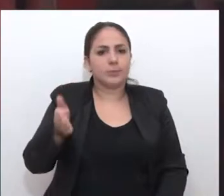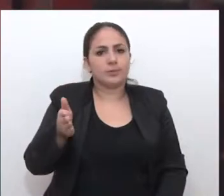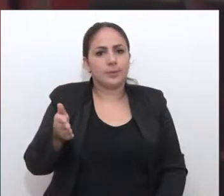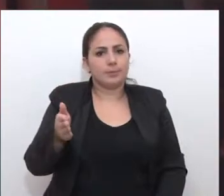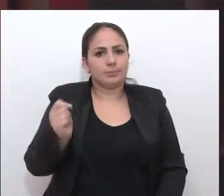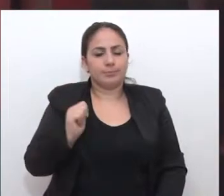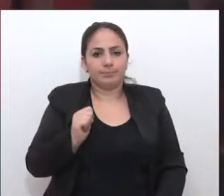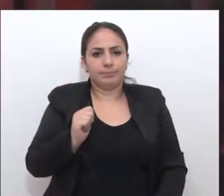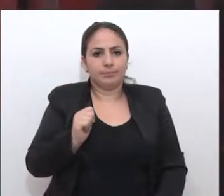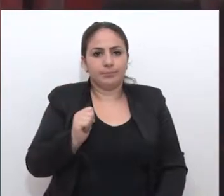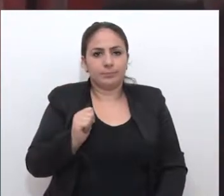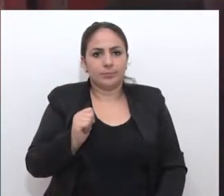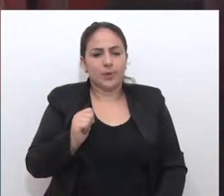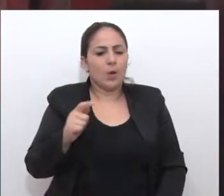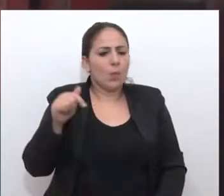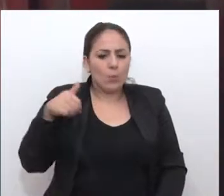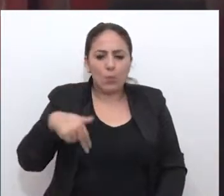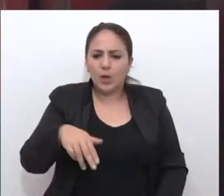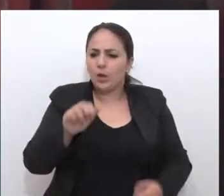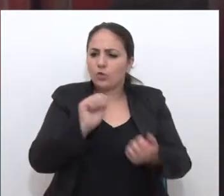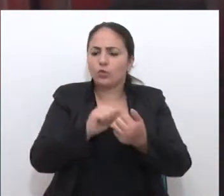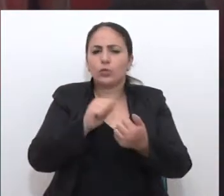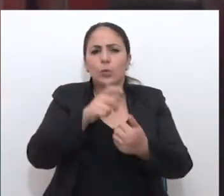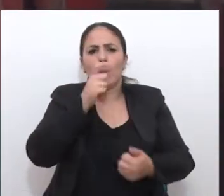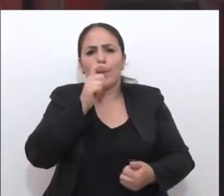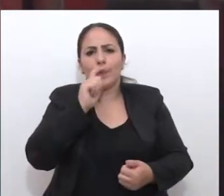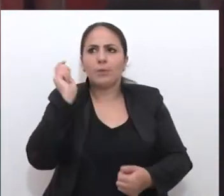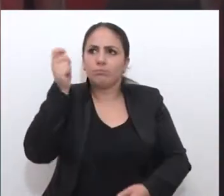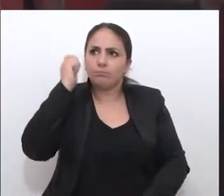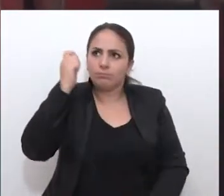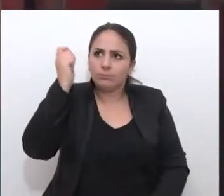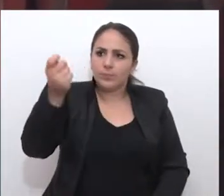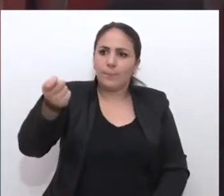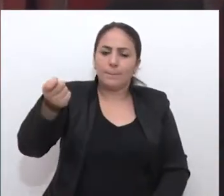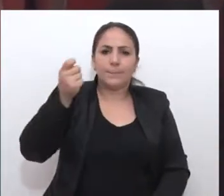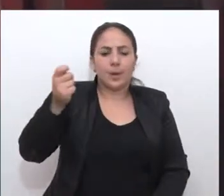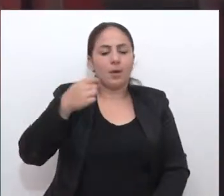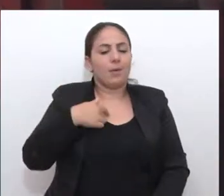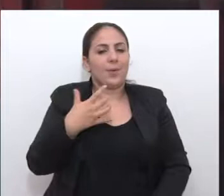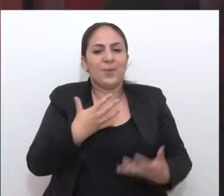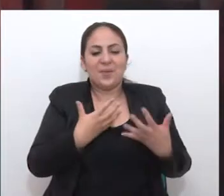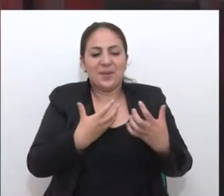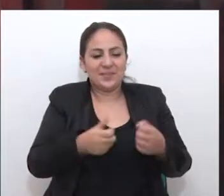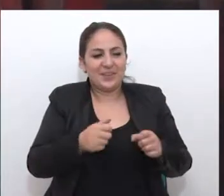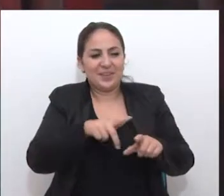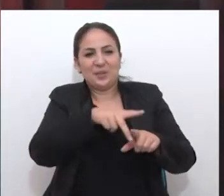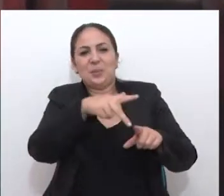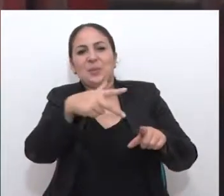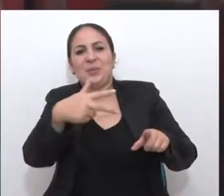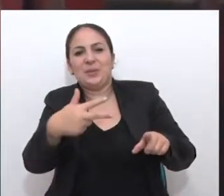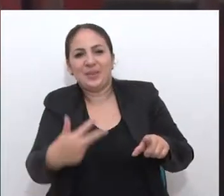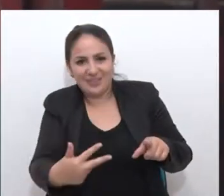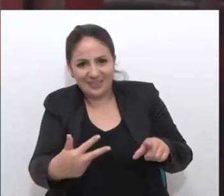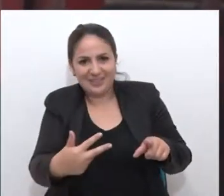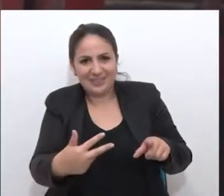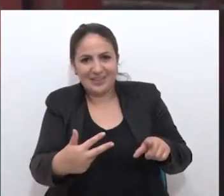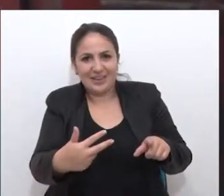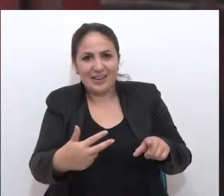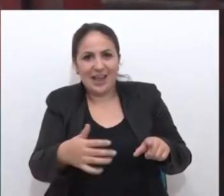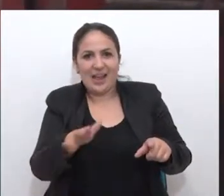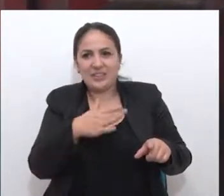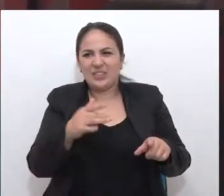jockey. E daí ia pro campo sempre com o pai, né, dar sal pro gás. Cansei de cair numa petiça velha com